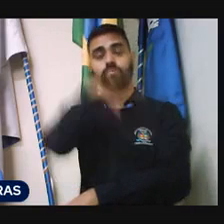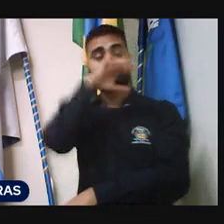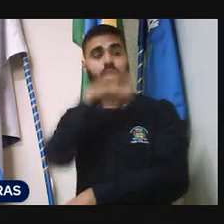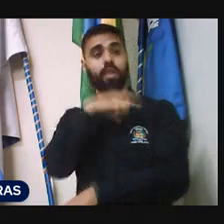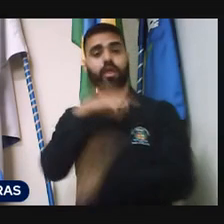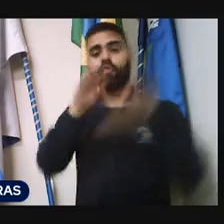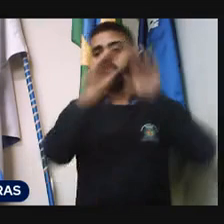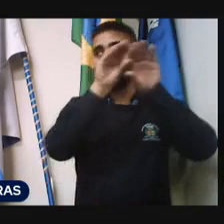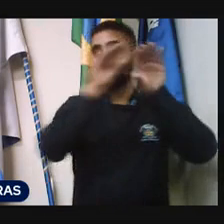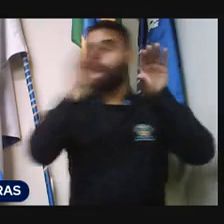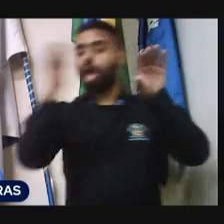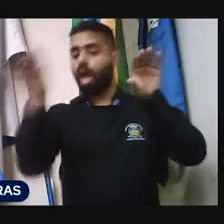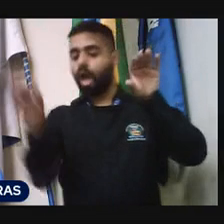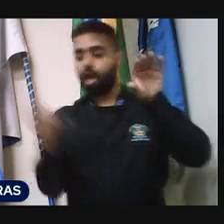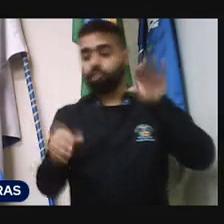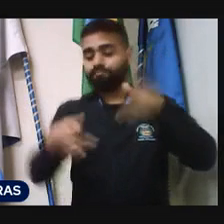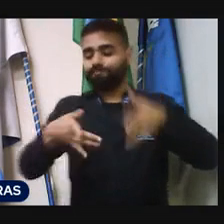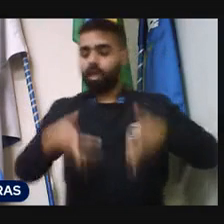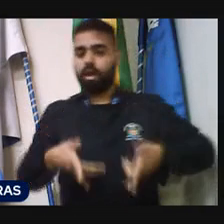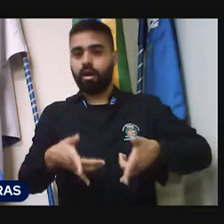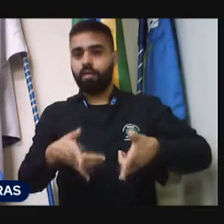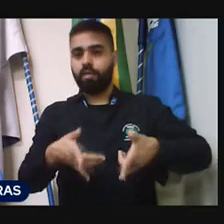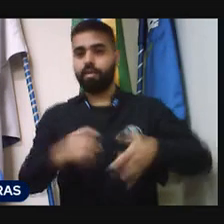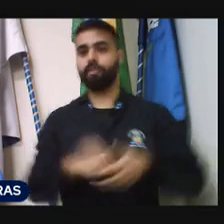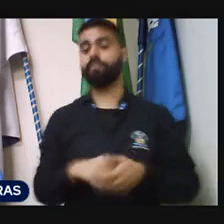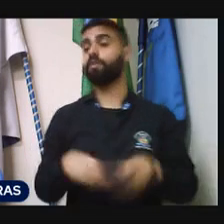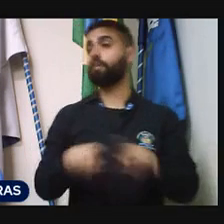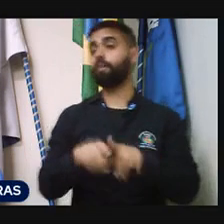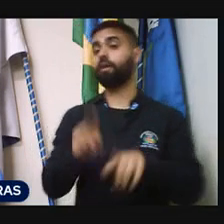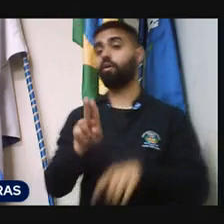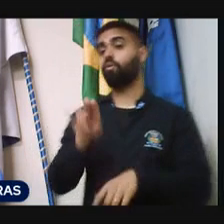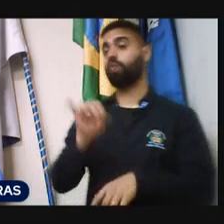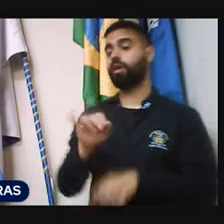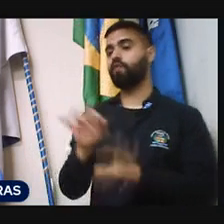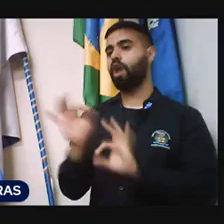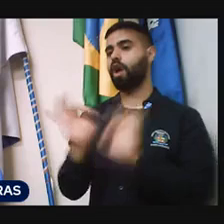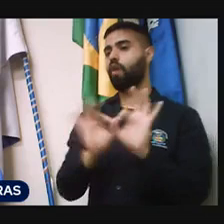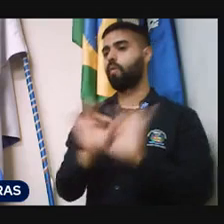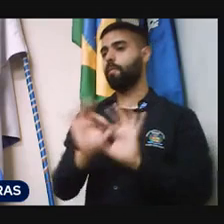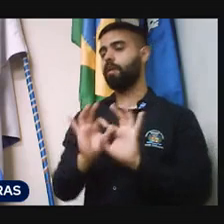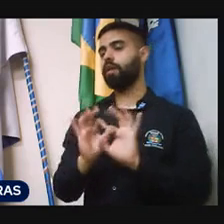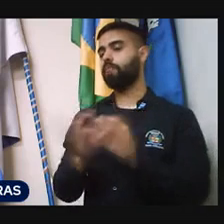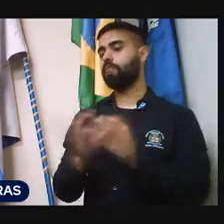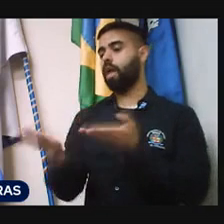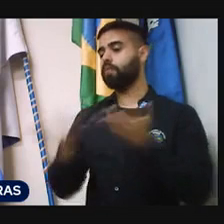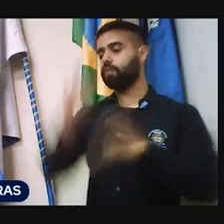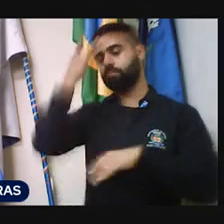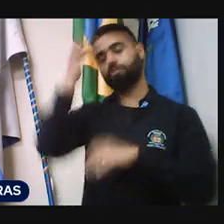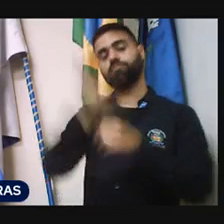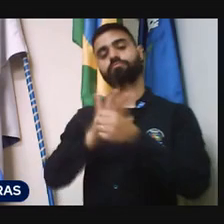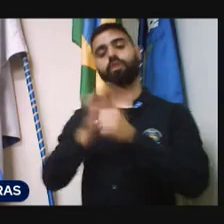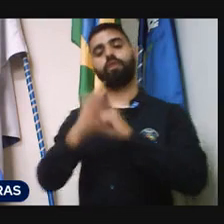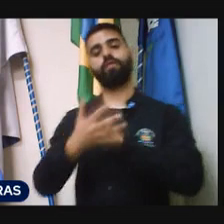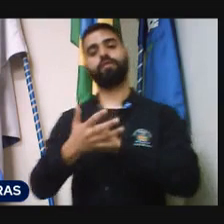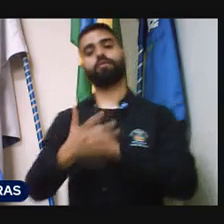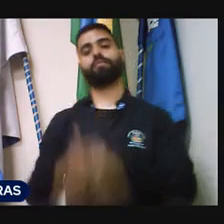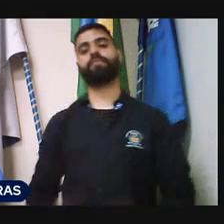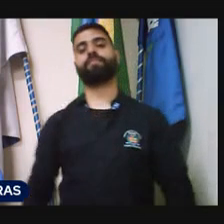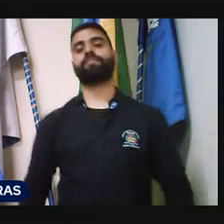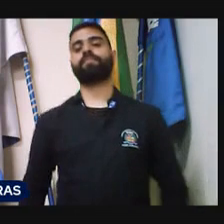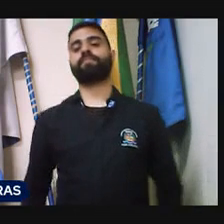encanado né em todos os dentes e na ue foi montada né para atendimento para correr